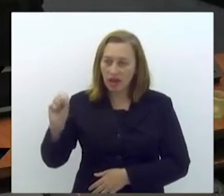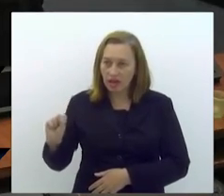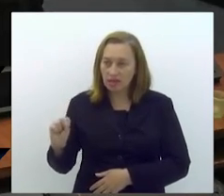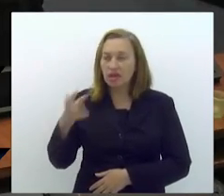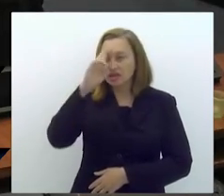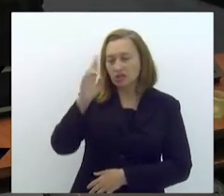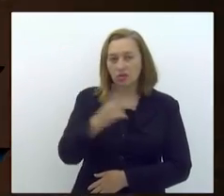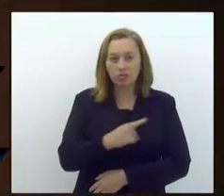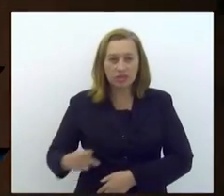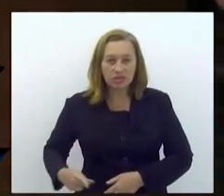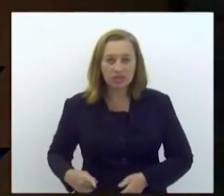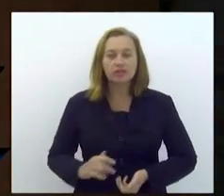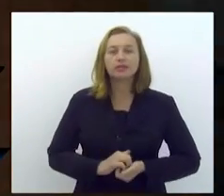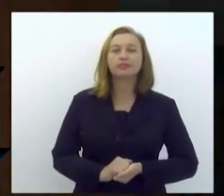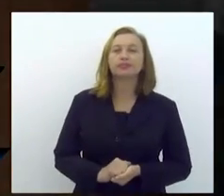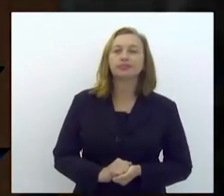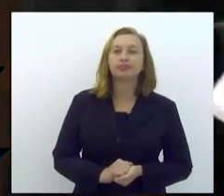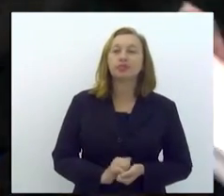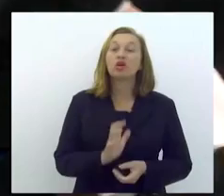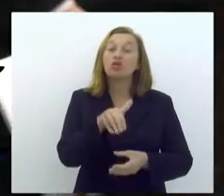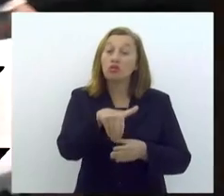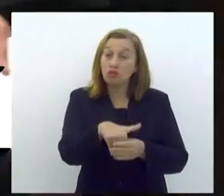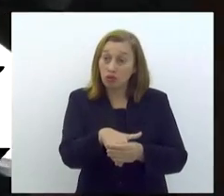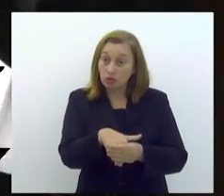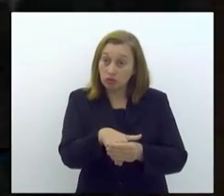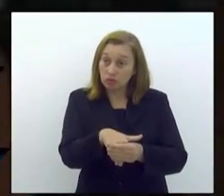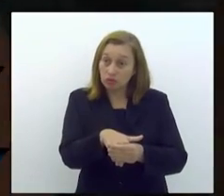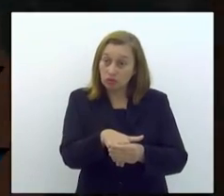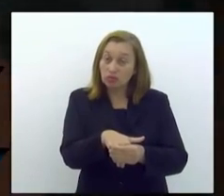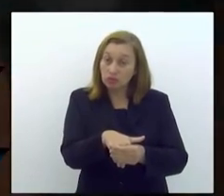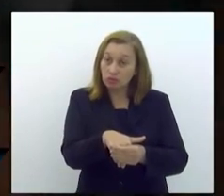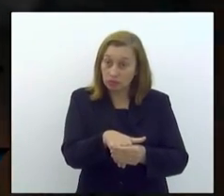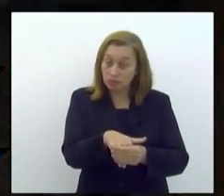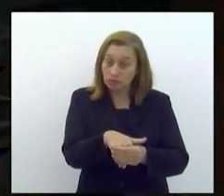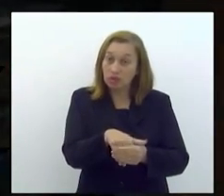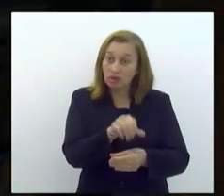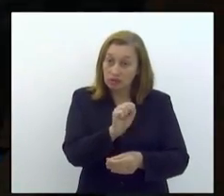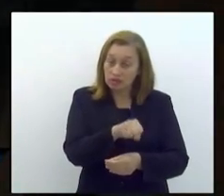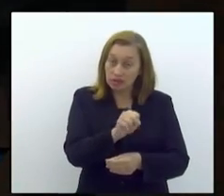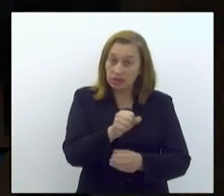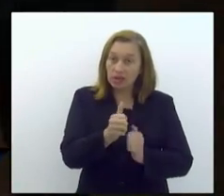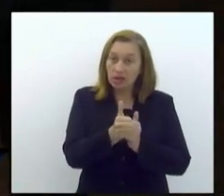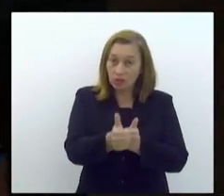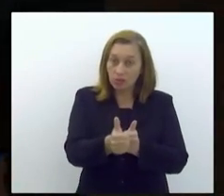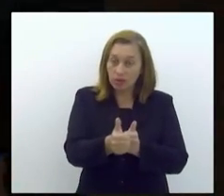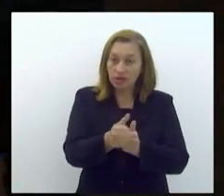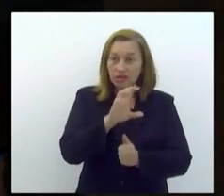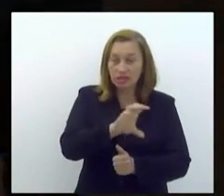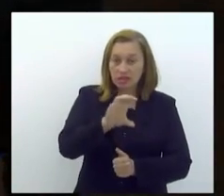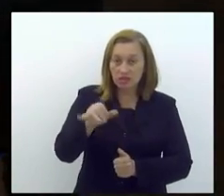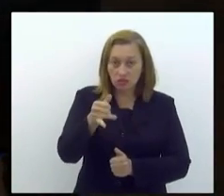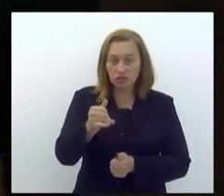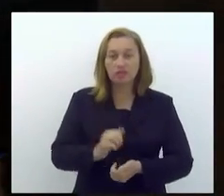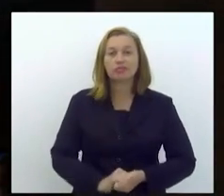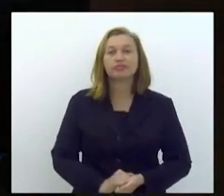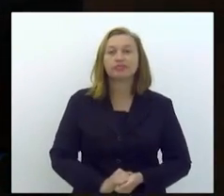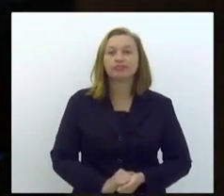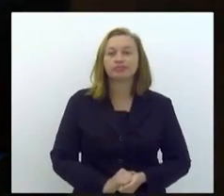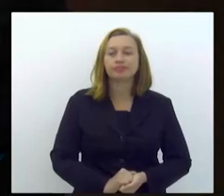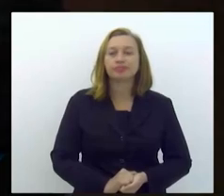senhora Presidente voto favorável companheiro parecer da ccj